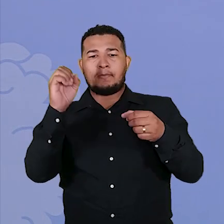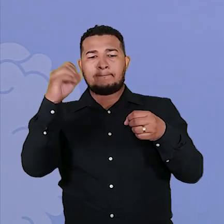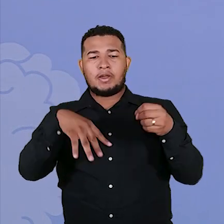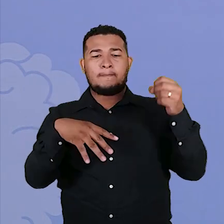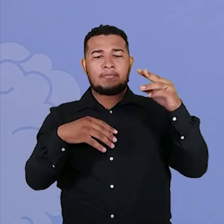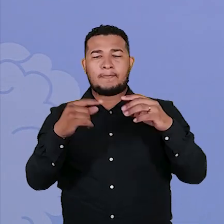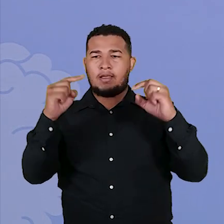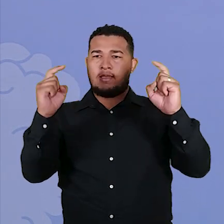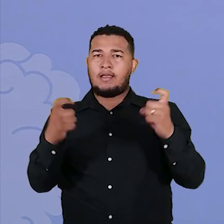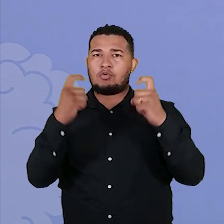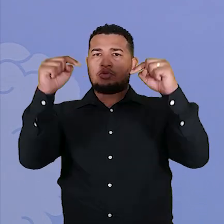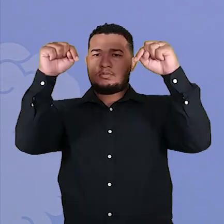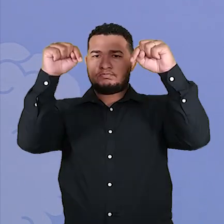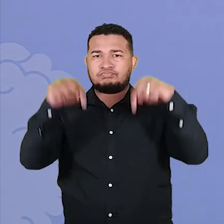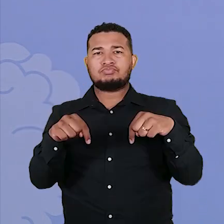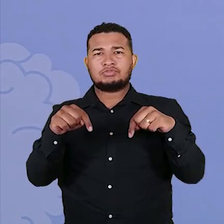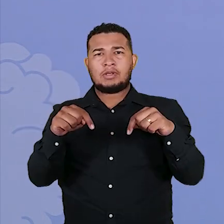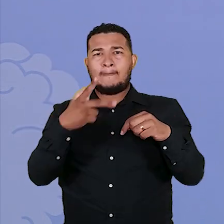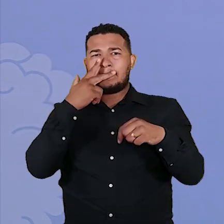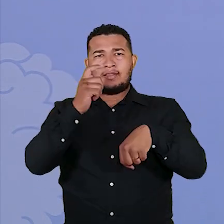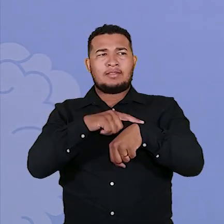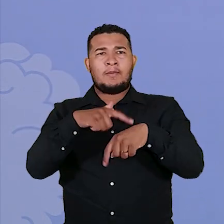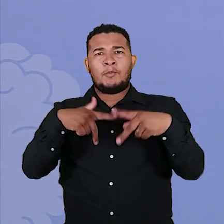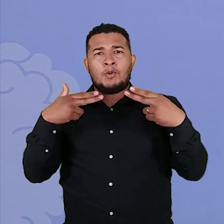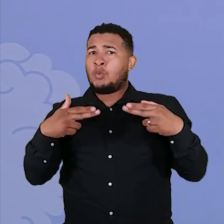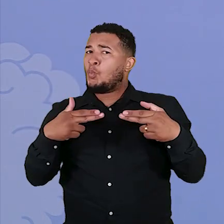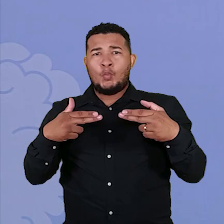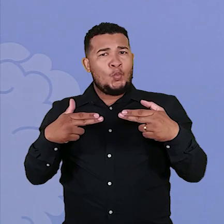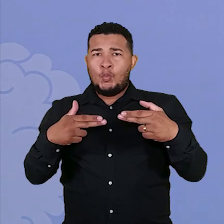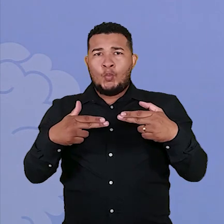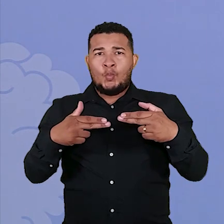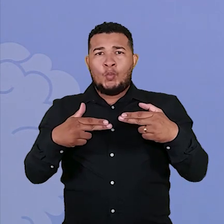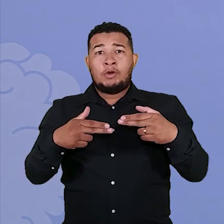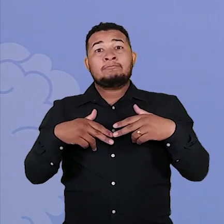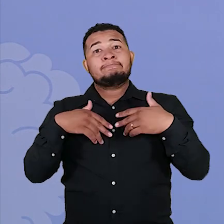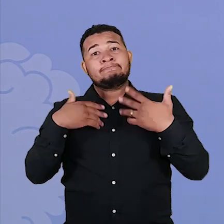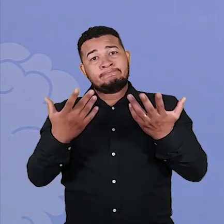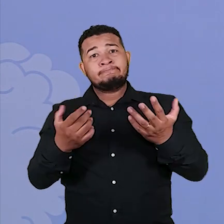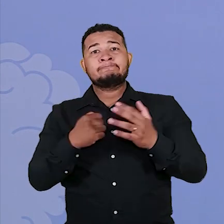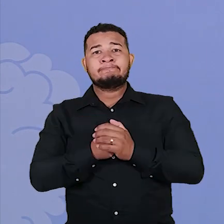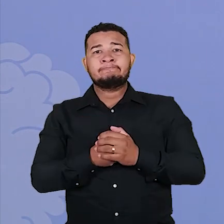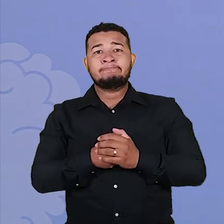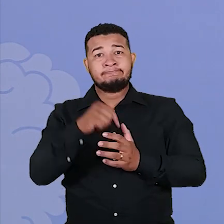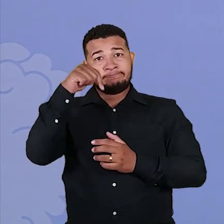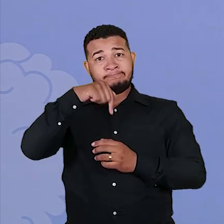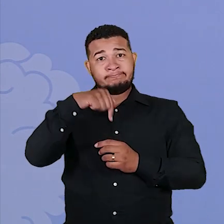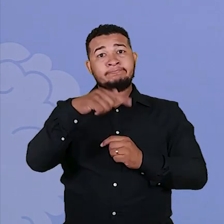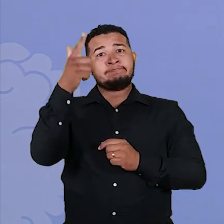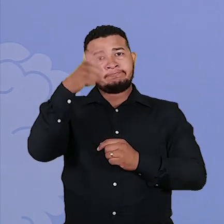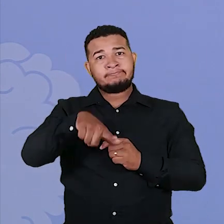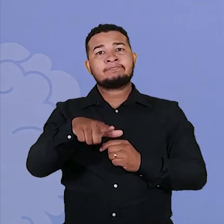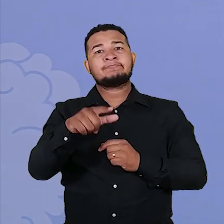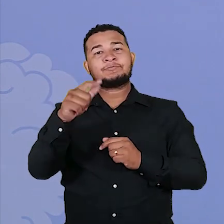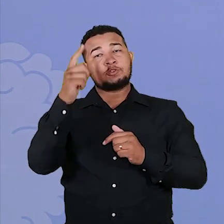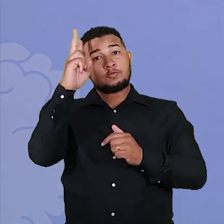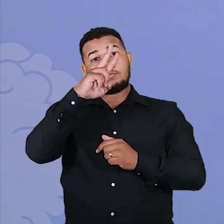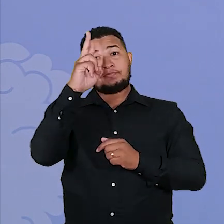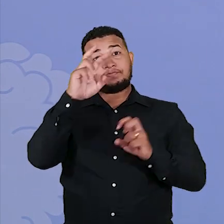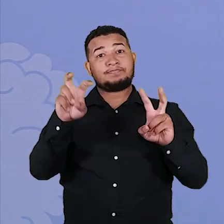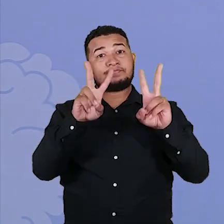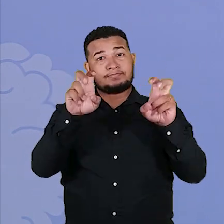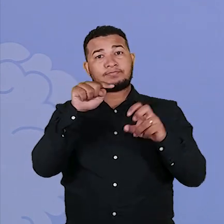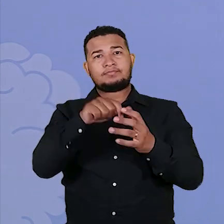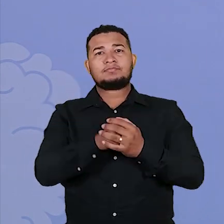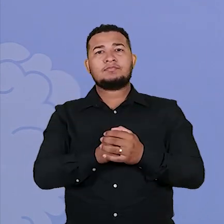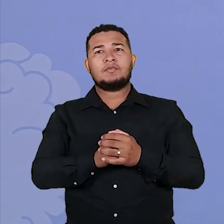não são na mesma altura não chegaria ao mesmo tempo no chão então é aqui novamente eu vou